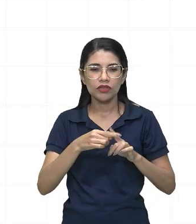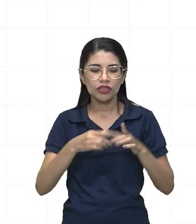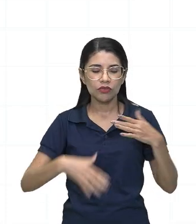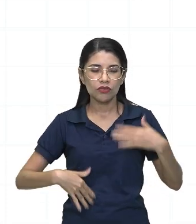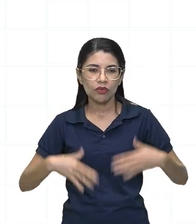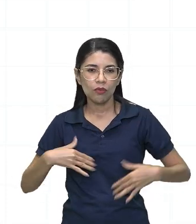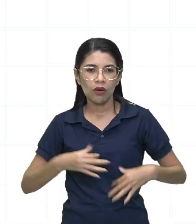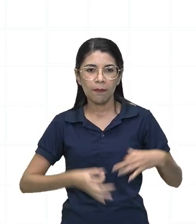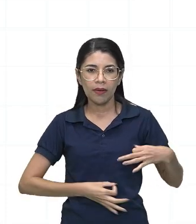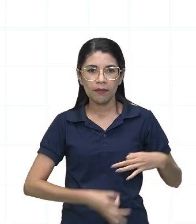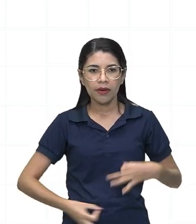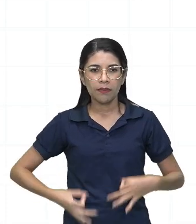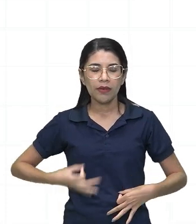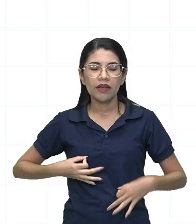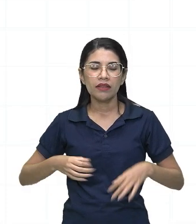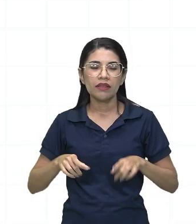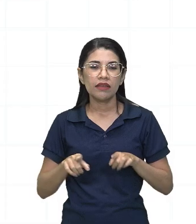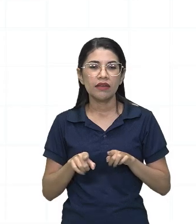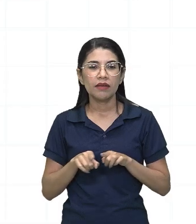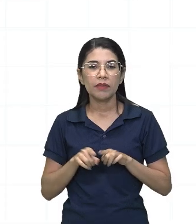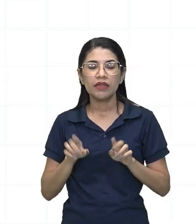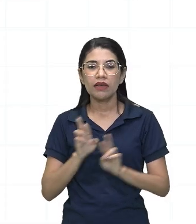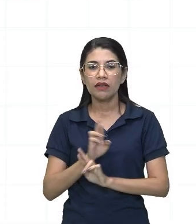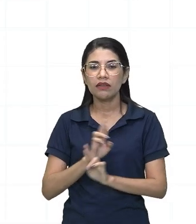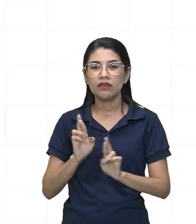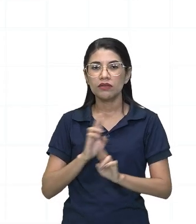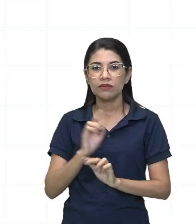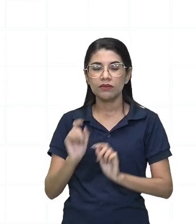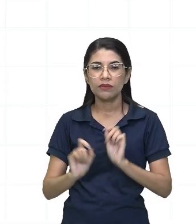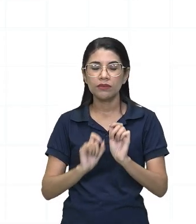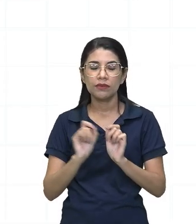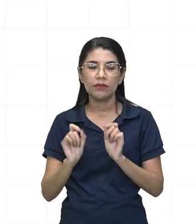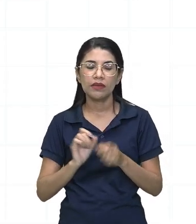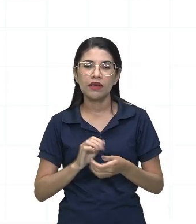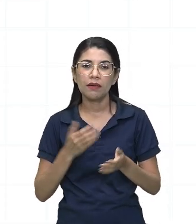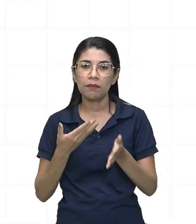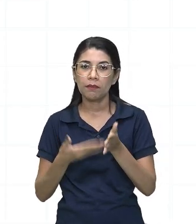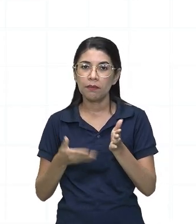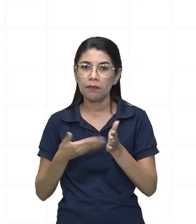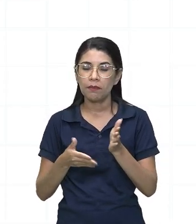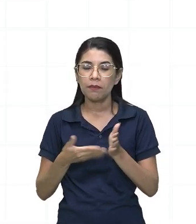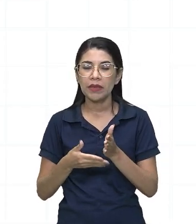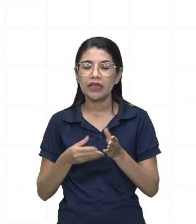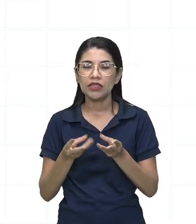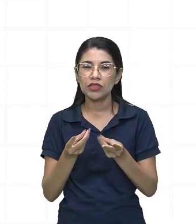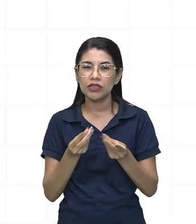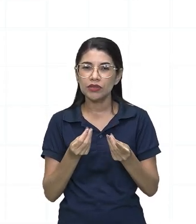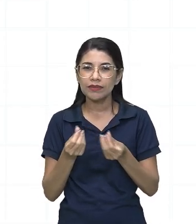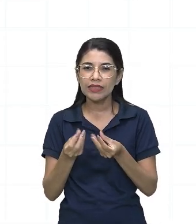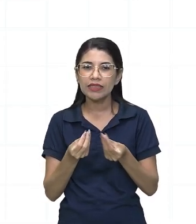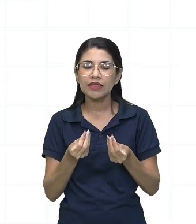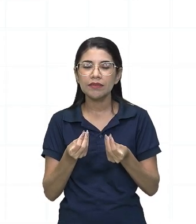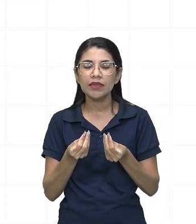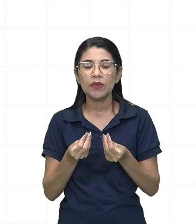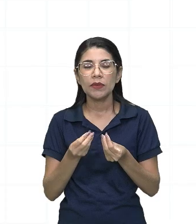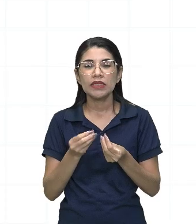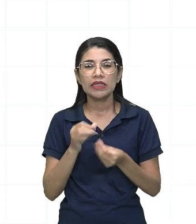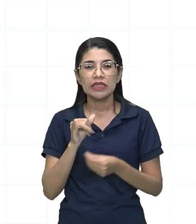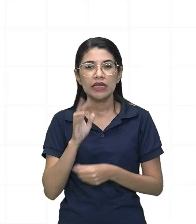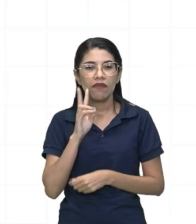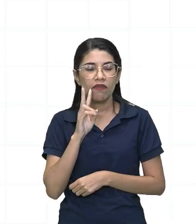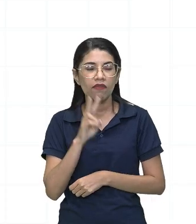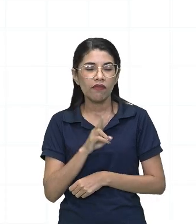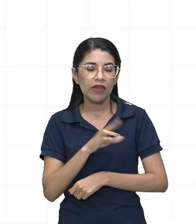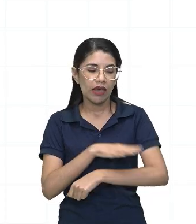corpo, que geralmente estão associadas a uma perda de sensibilidade. Então, se aparecer essa mancha